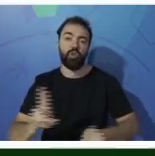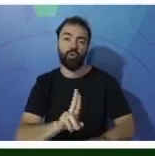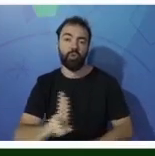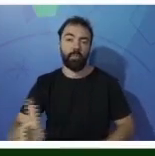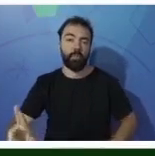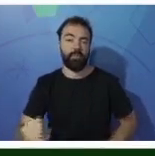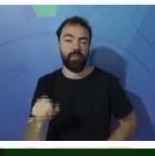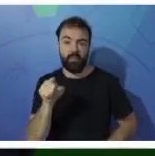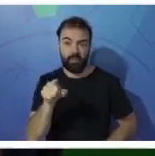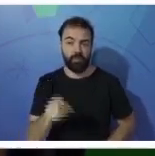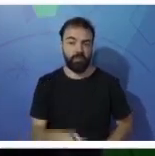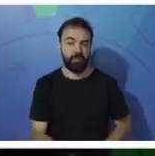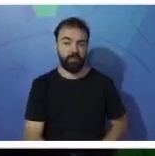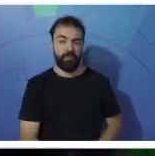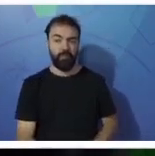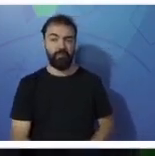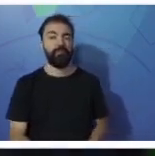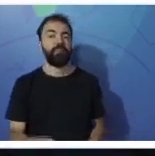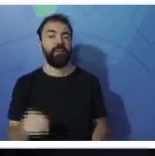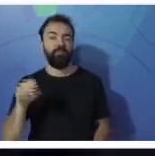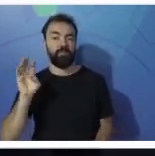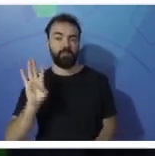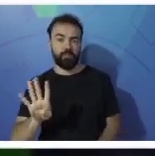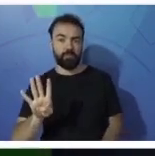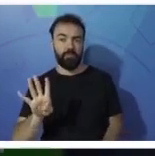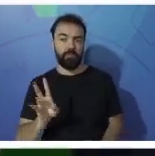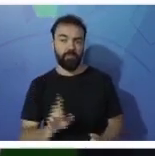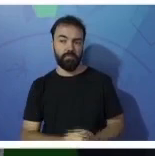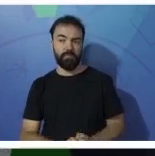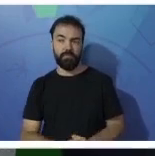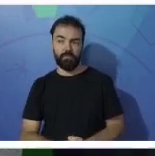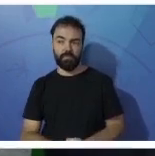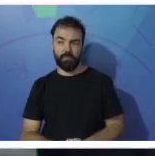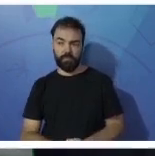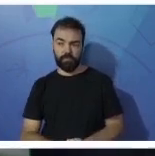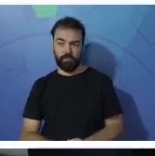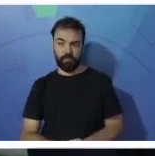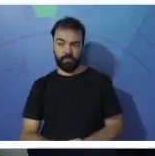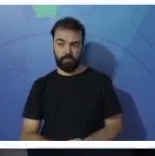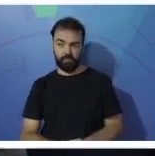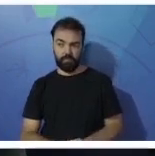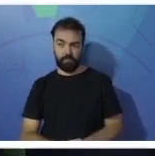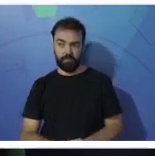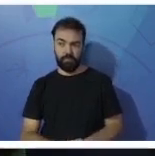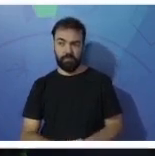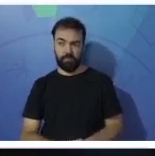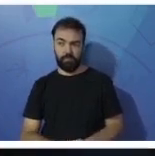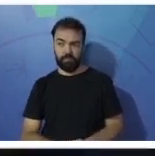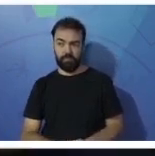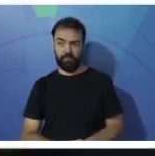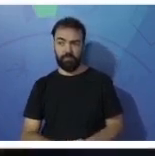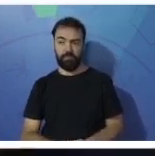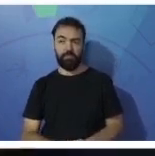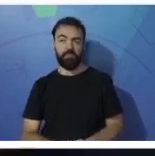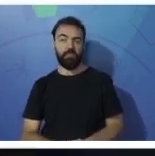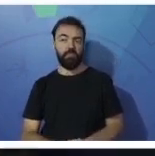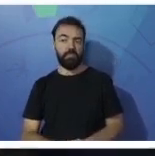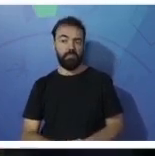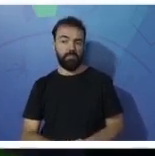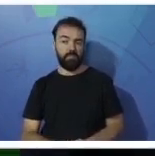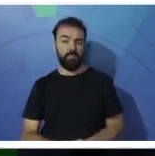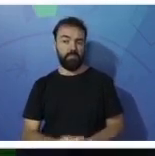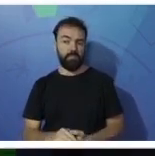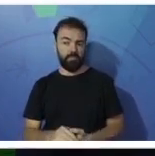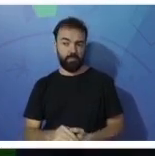Exercício 4. Antes de assinar uma carta, o autor deve se despedir do destinatário, que eu falei,